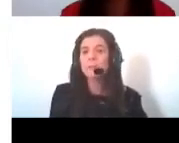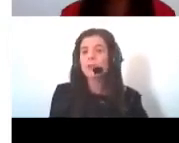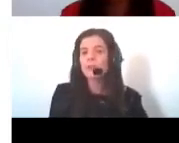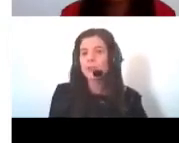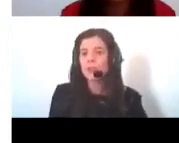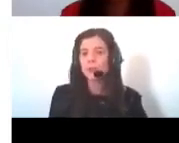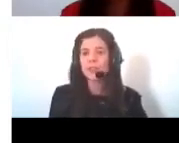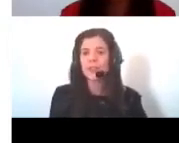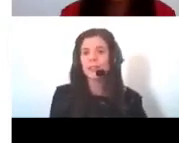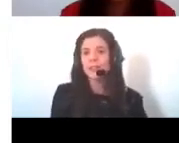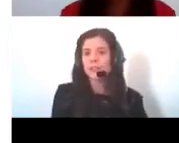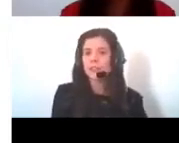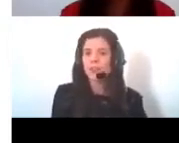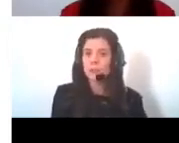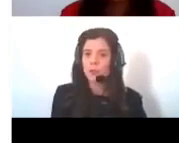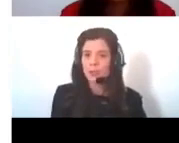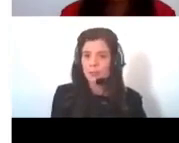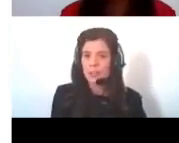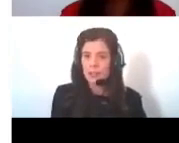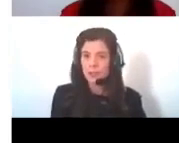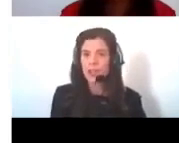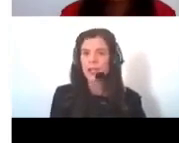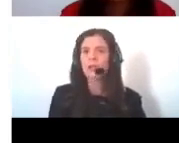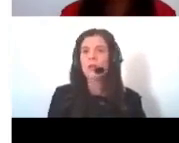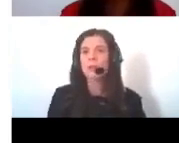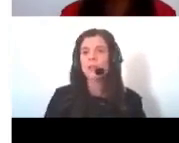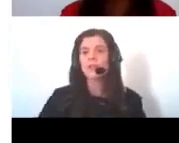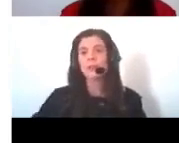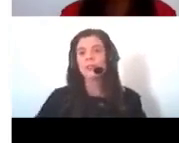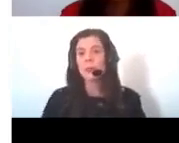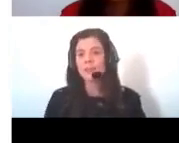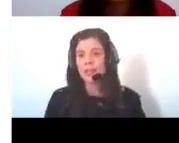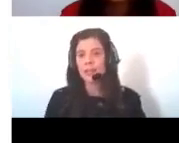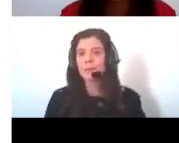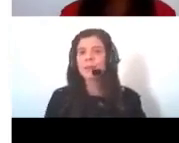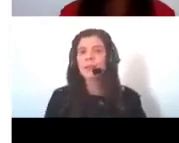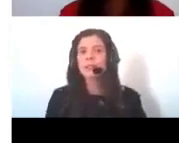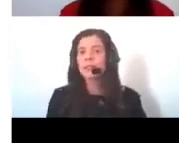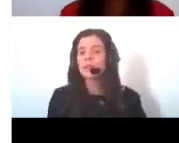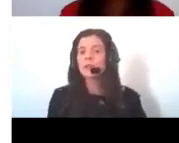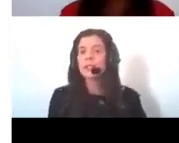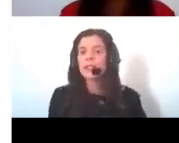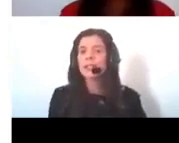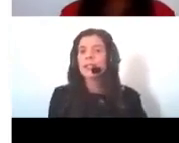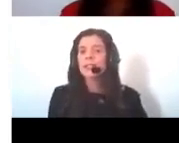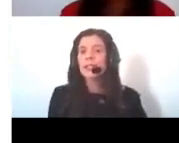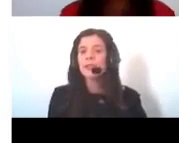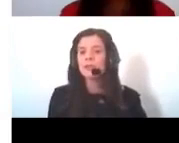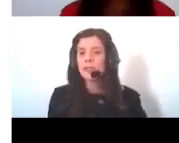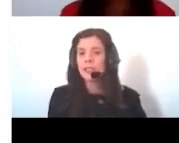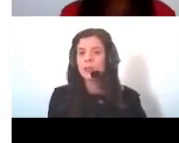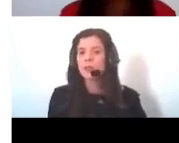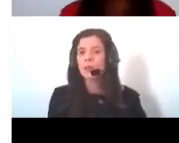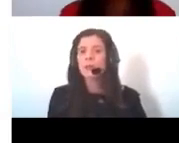e provisório. Por quê? Vocês hoje podem estar neste cargo, como amanhã vocês podem não estar. E isso não cria